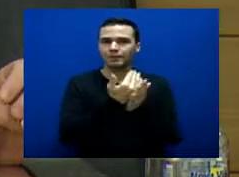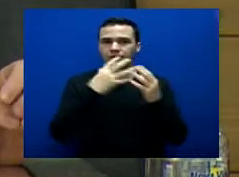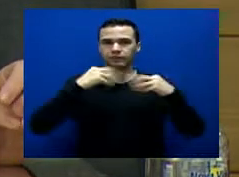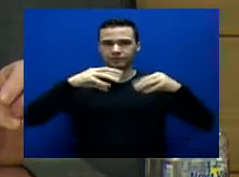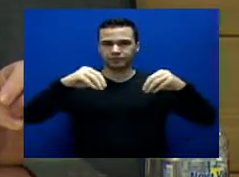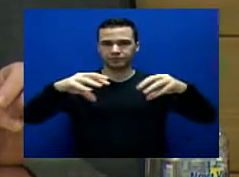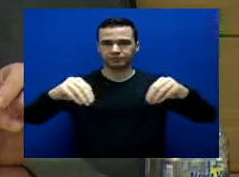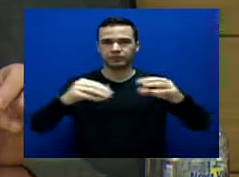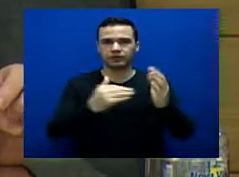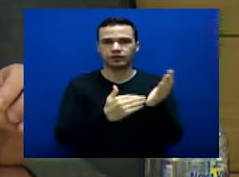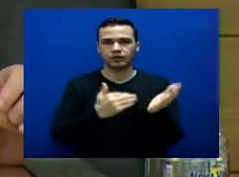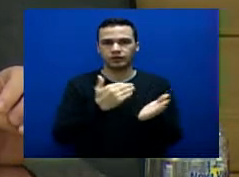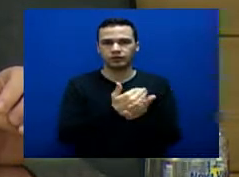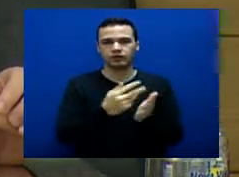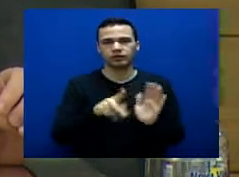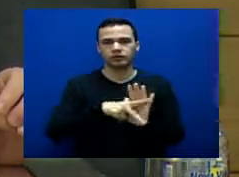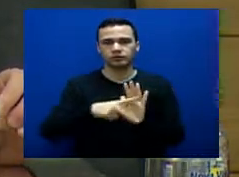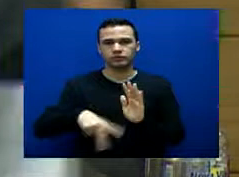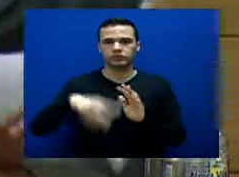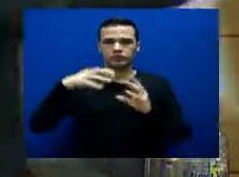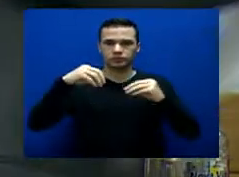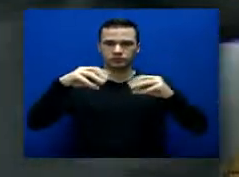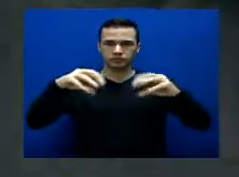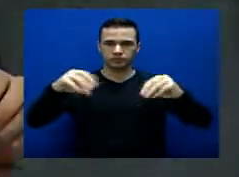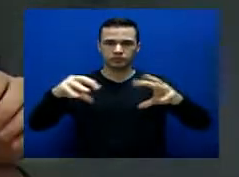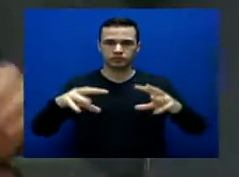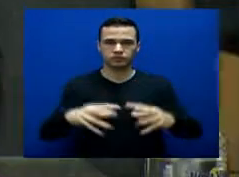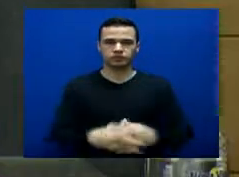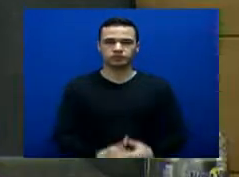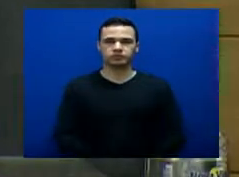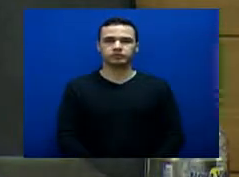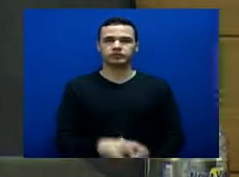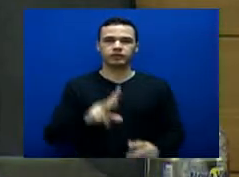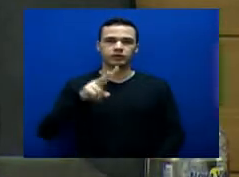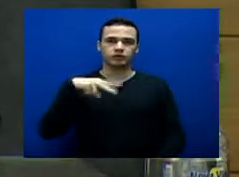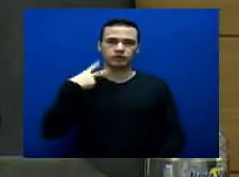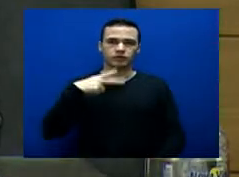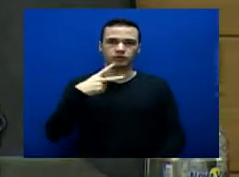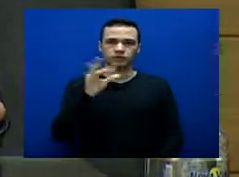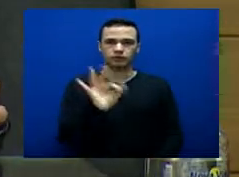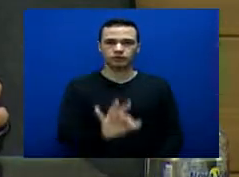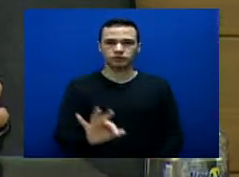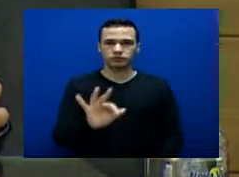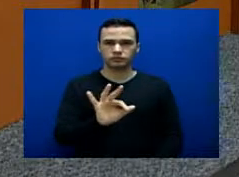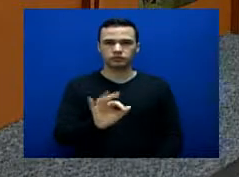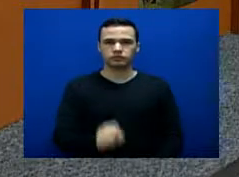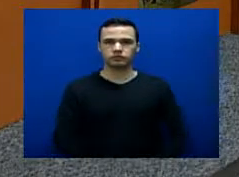iluminação. Fundo Municipal de Iluminação Pública. Vereador França.